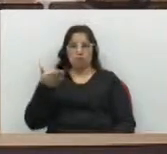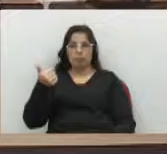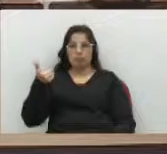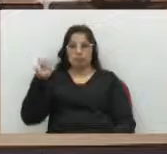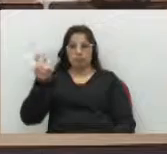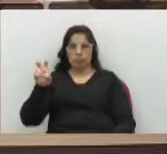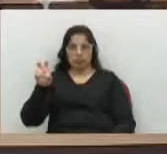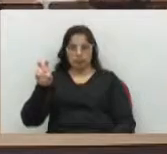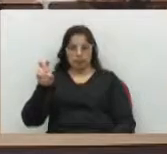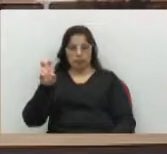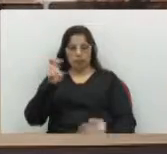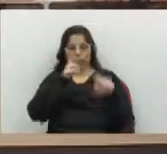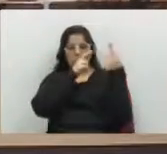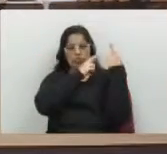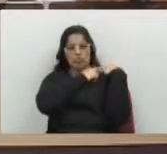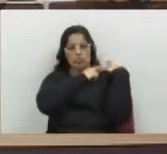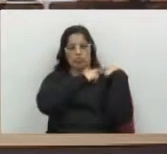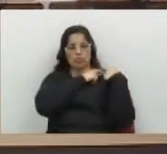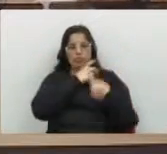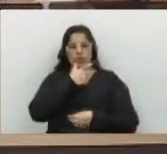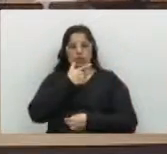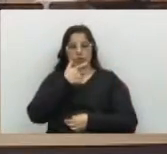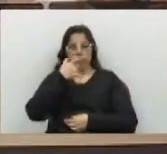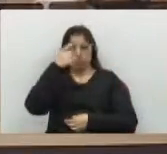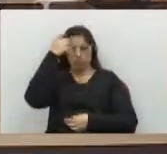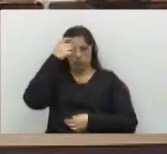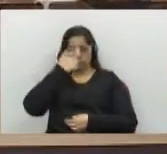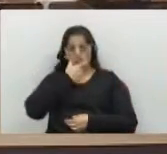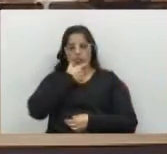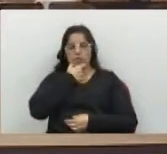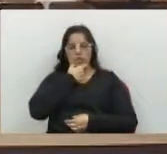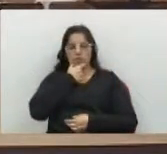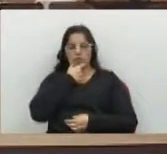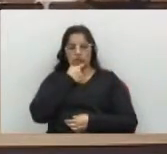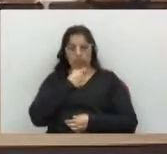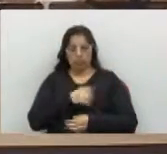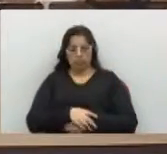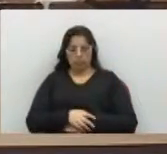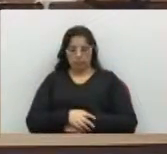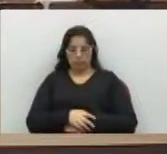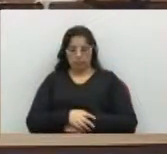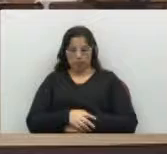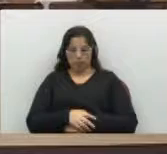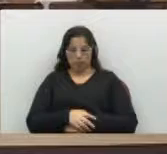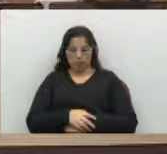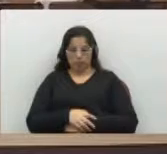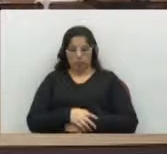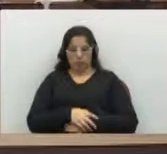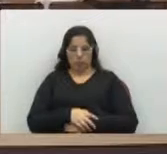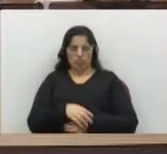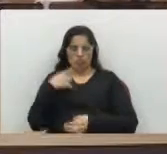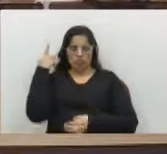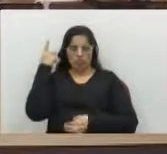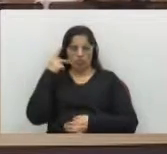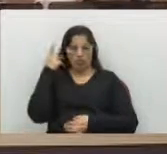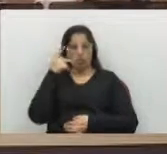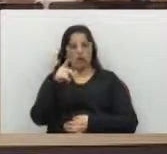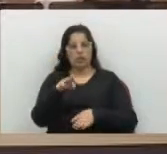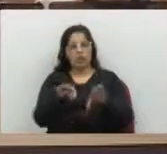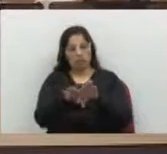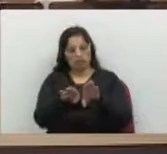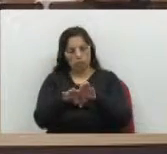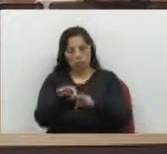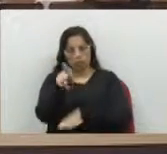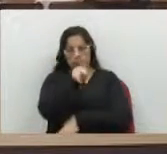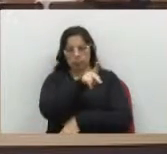487/2015, autora vereadora Érica Monteiro Moraes. Requerimento número 487 da vereadora e professora